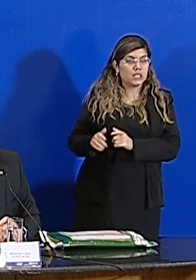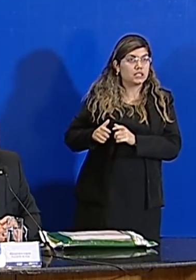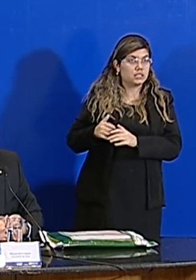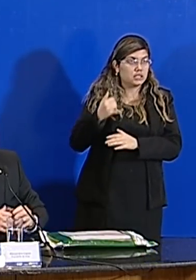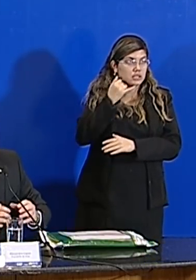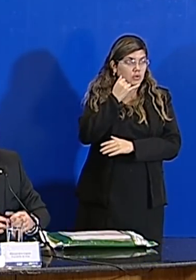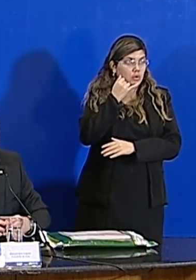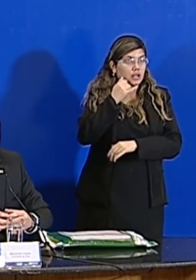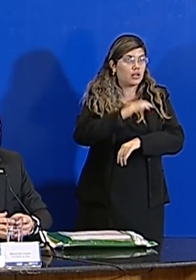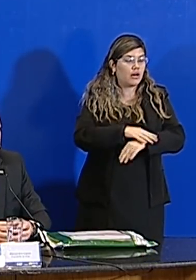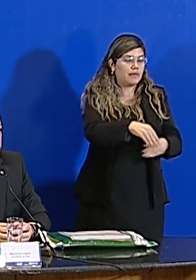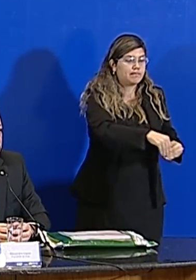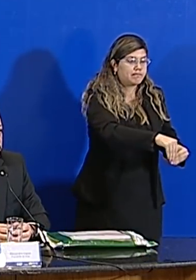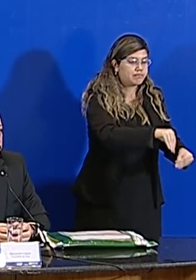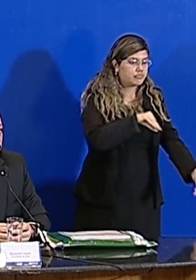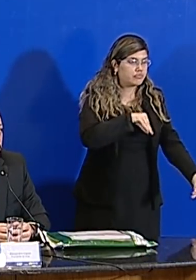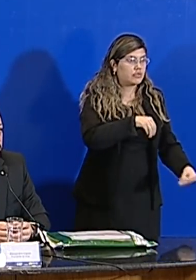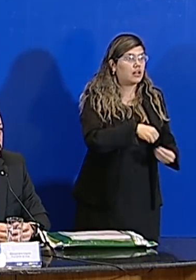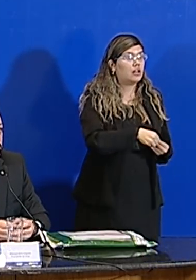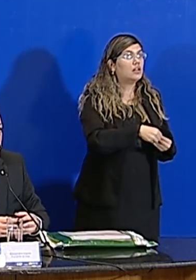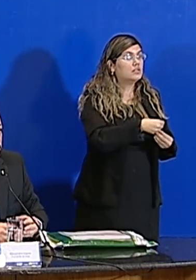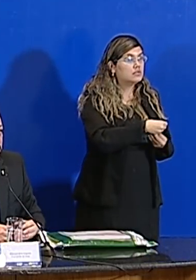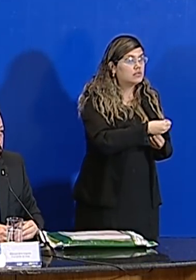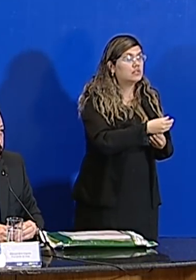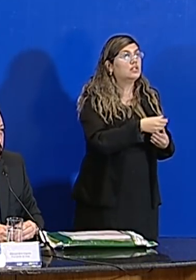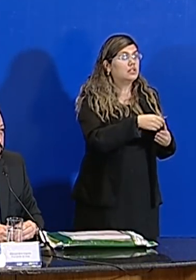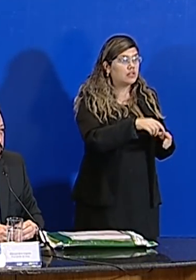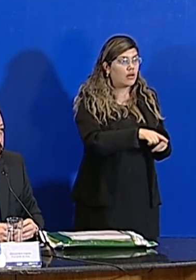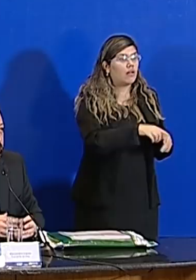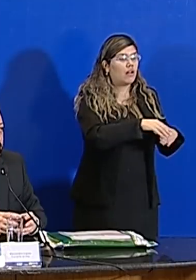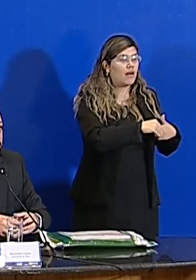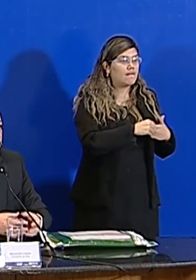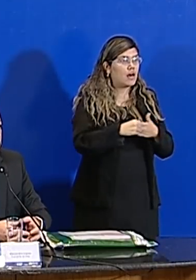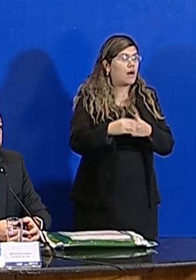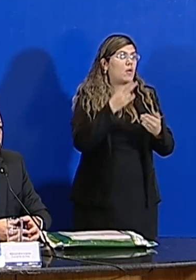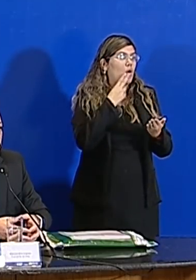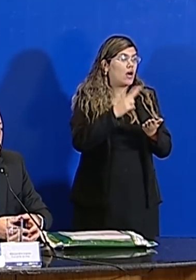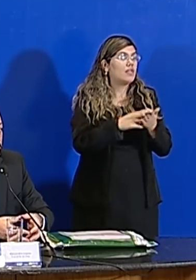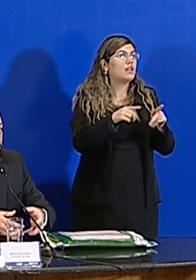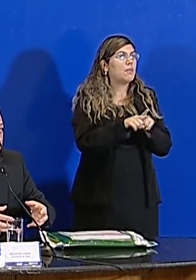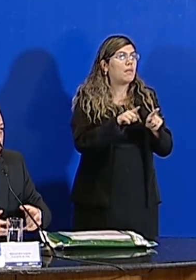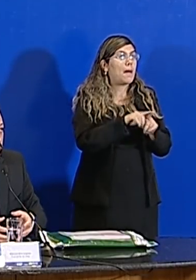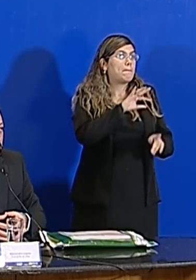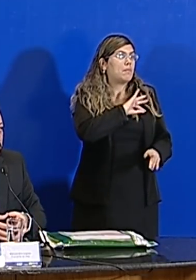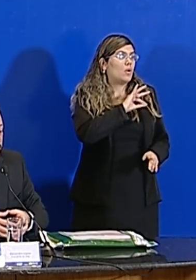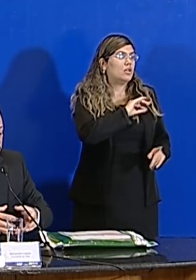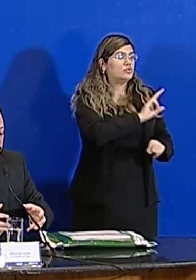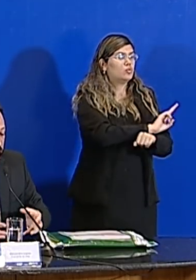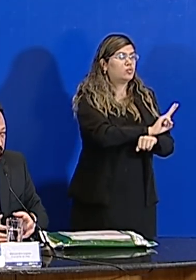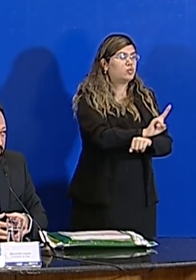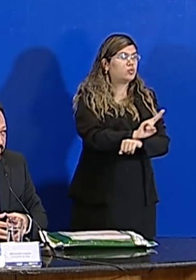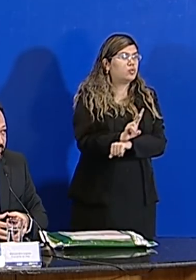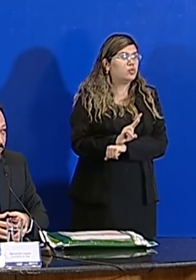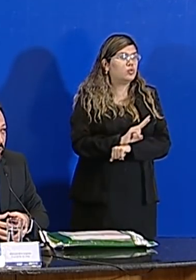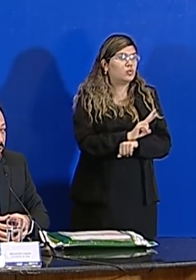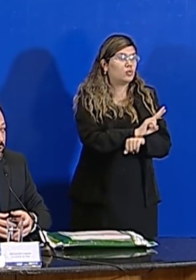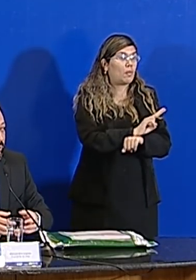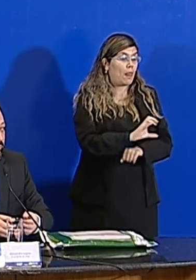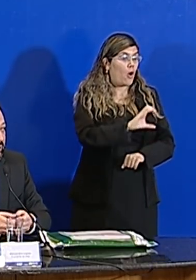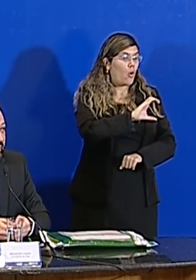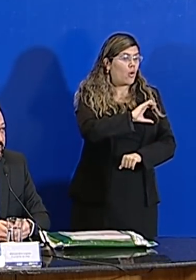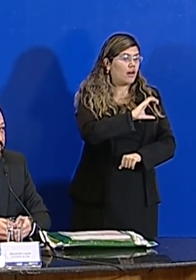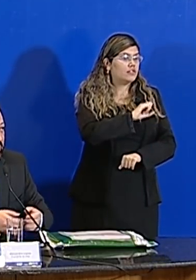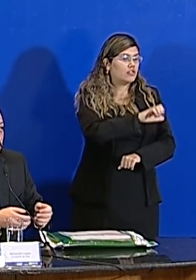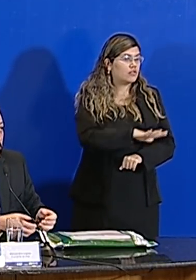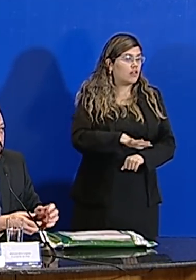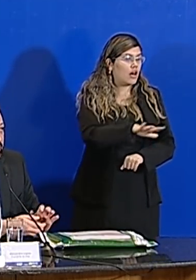dos malotes. Então, os malotes são entregues pelo correio, escoltados pela polícia. O coordenador do local de prova,